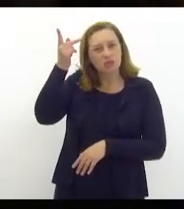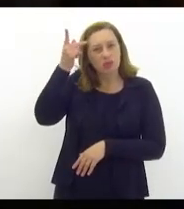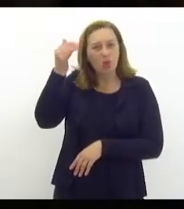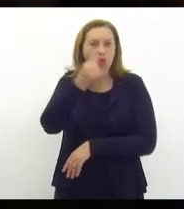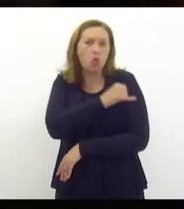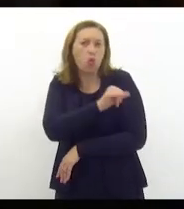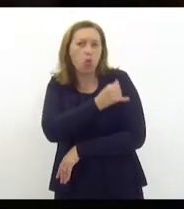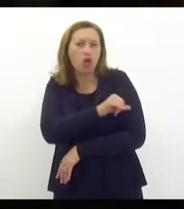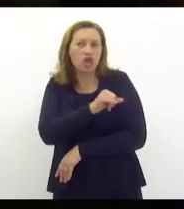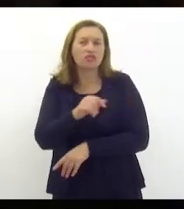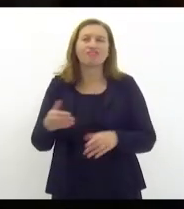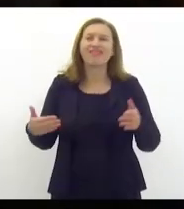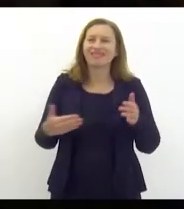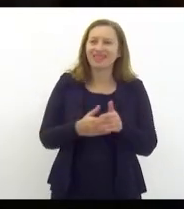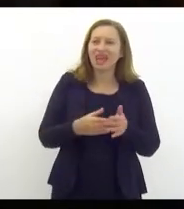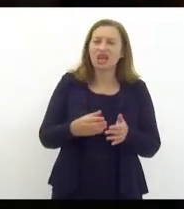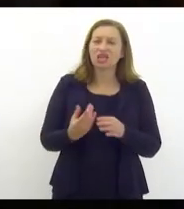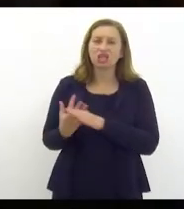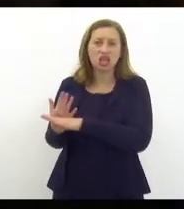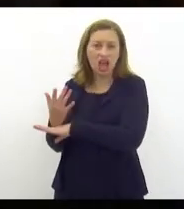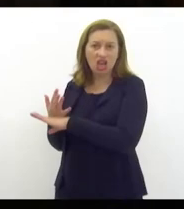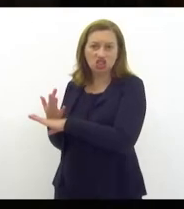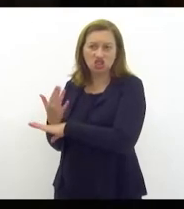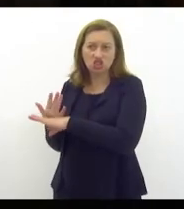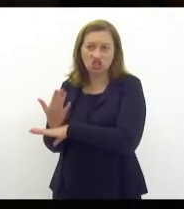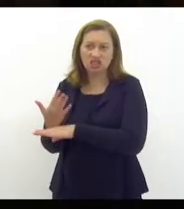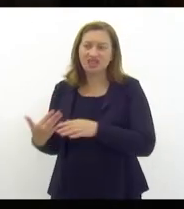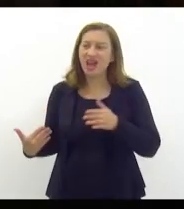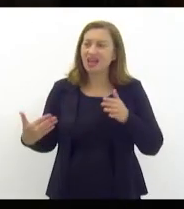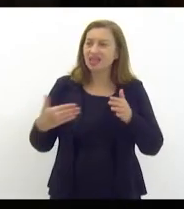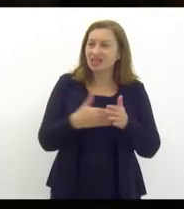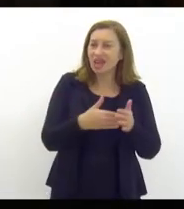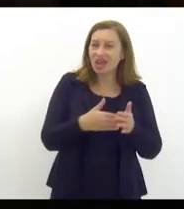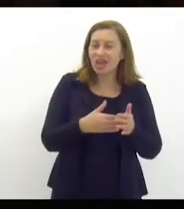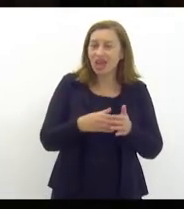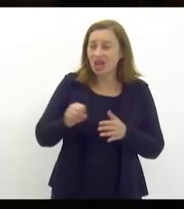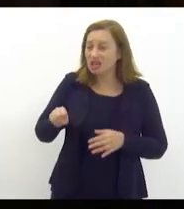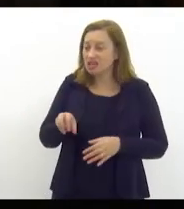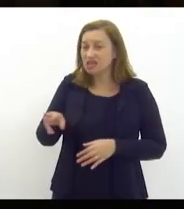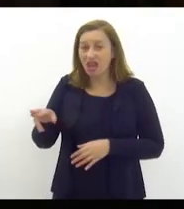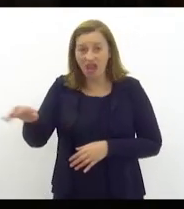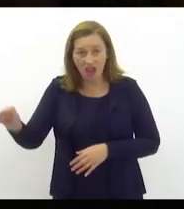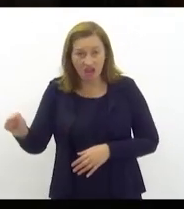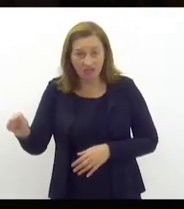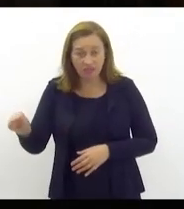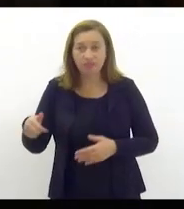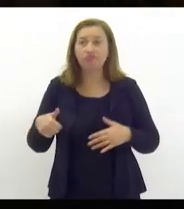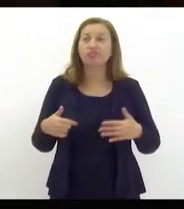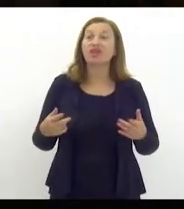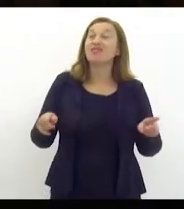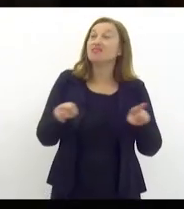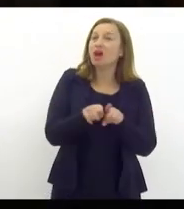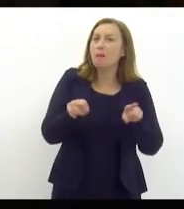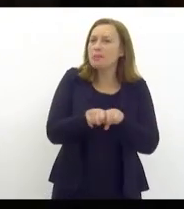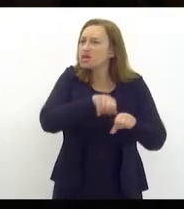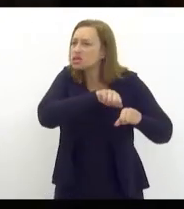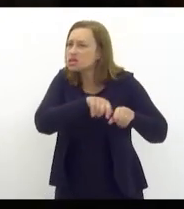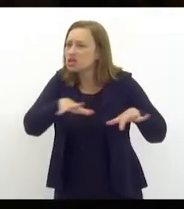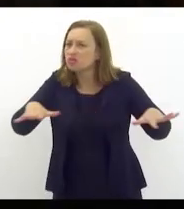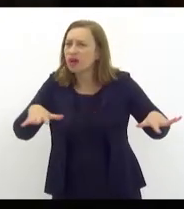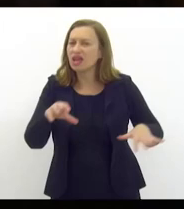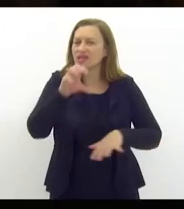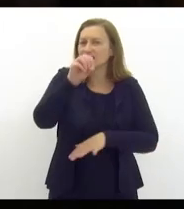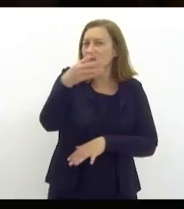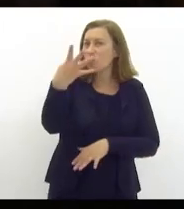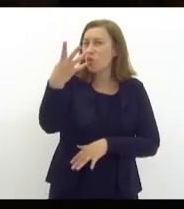de Caxias, praticamente até a subida da Serra, e também se estende a